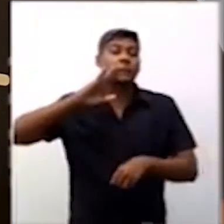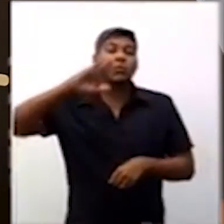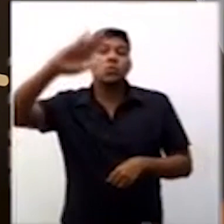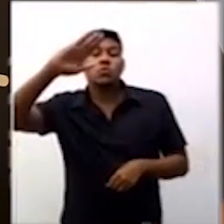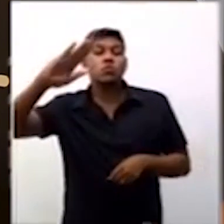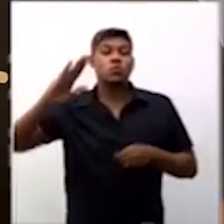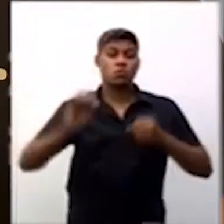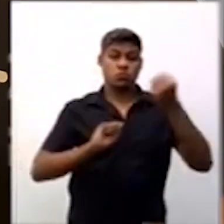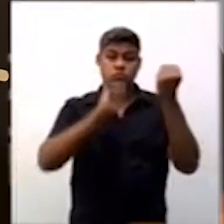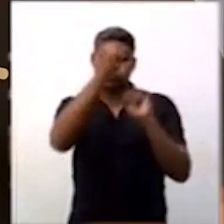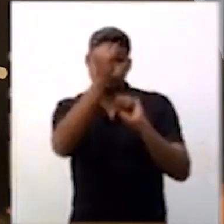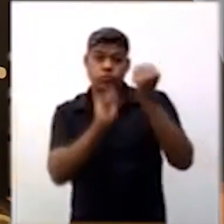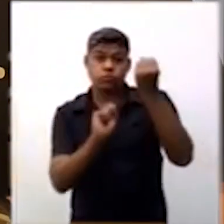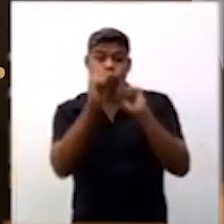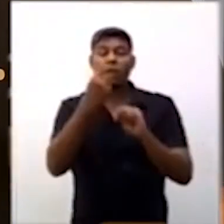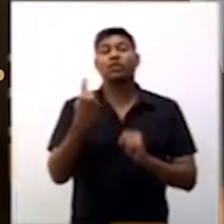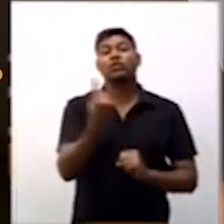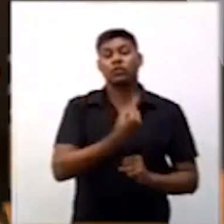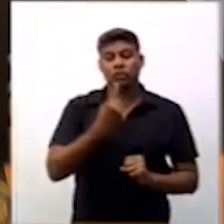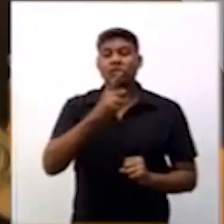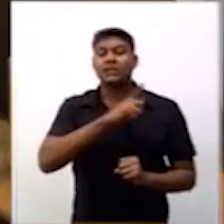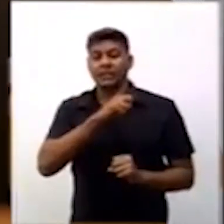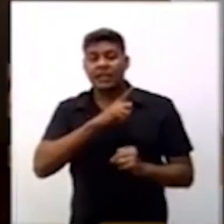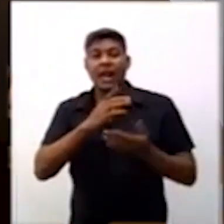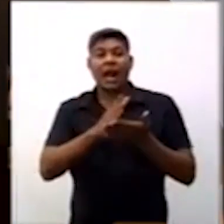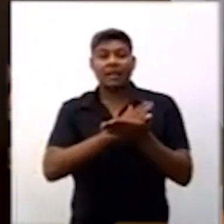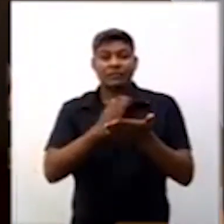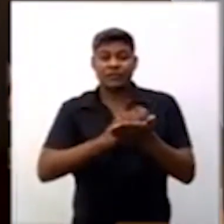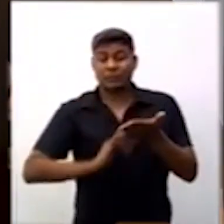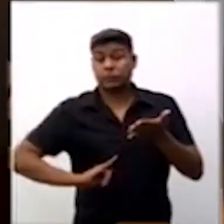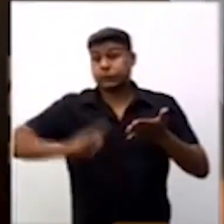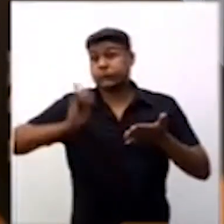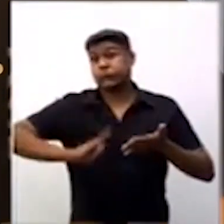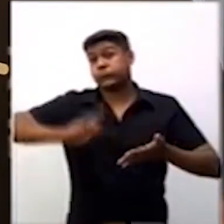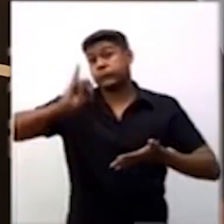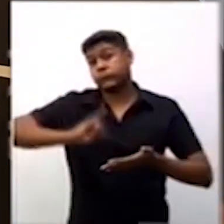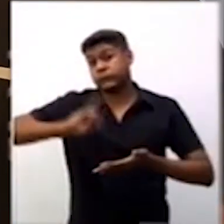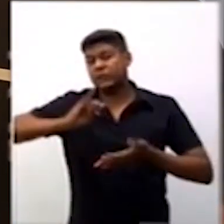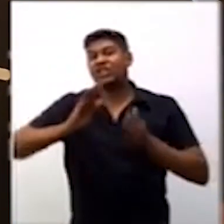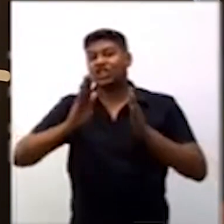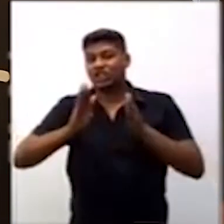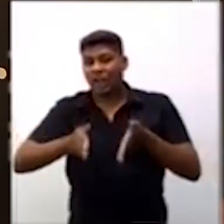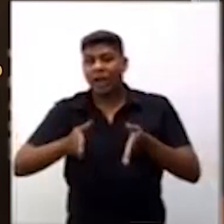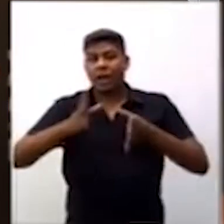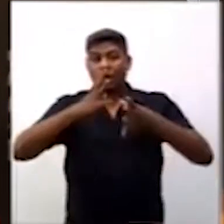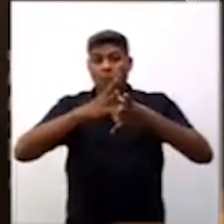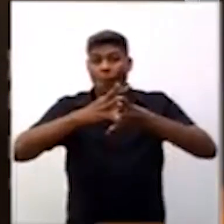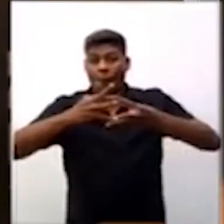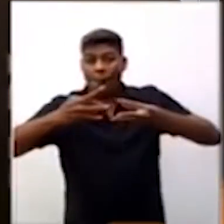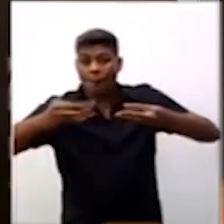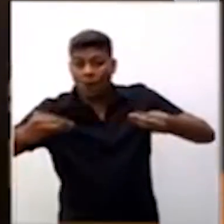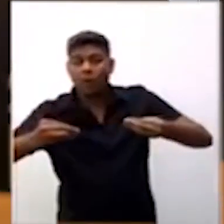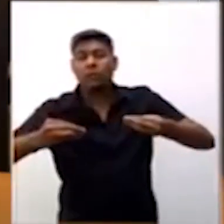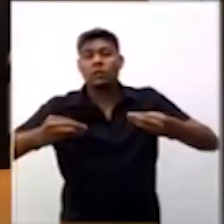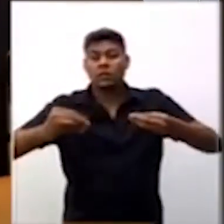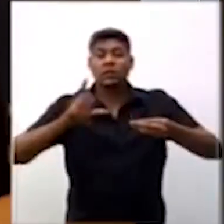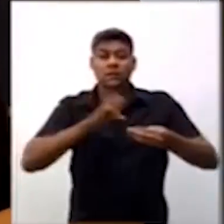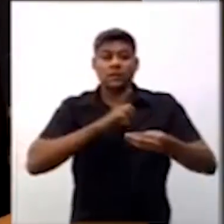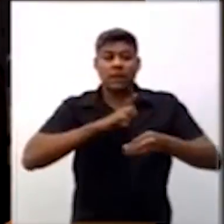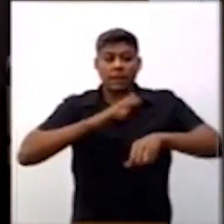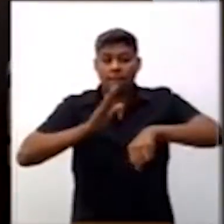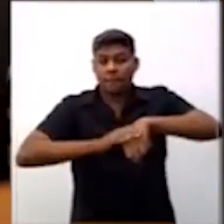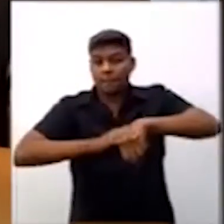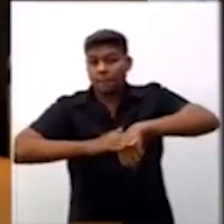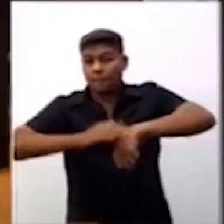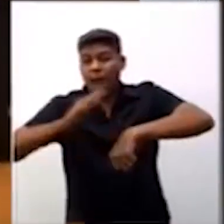usinas hidrelétricas, então a gente acaba tendo, às vezes, sobrecarga do sistema, a gente já passou por apagões, então quando se tem mais